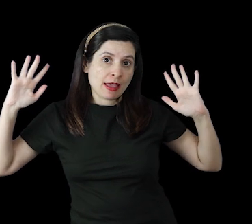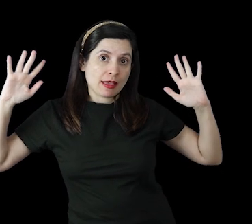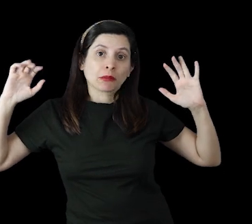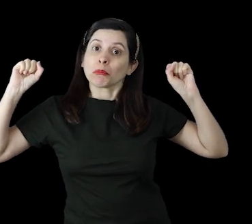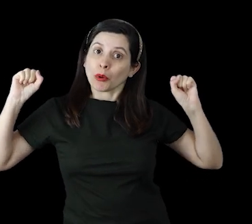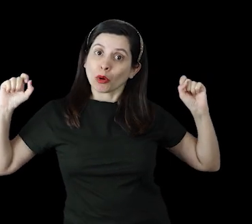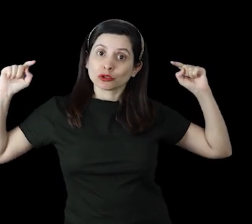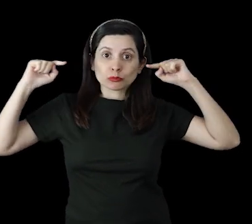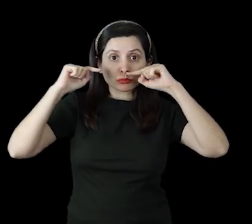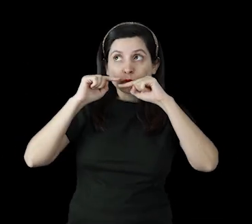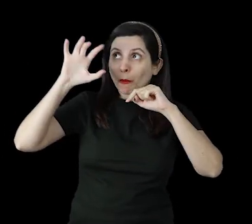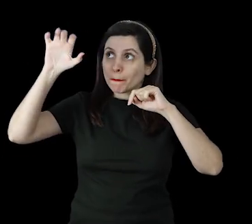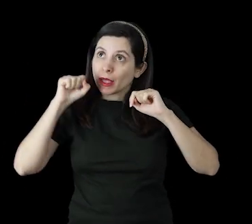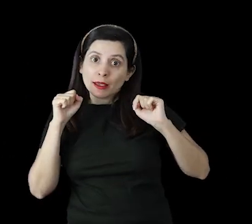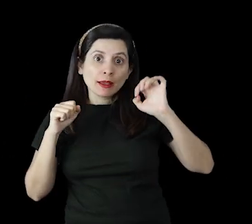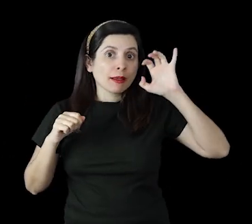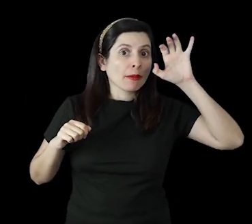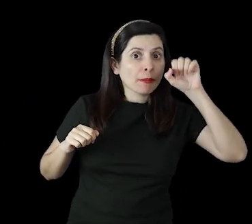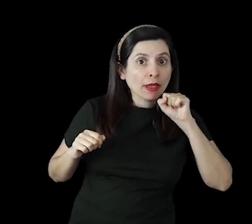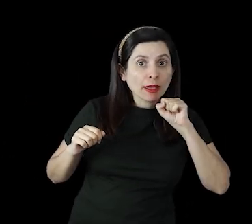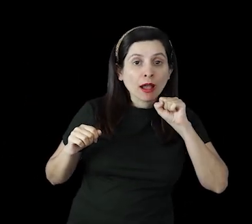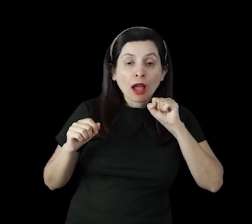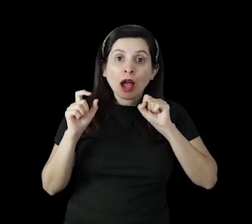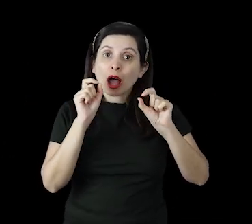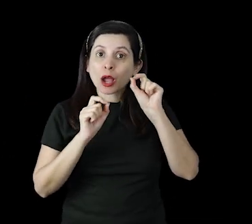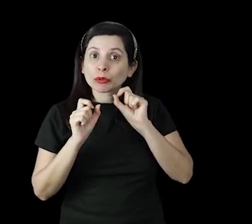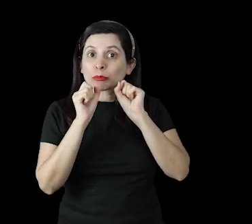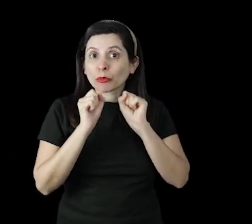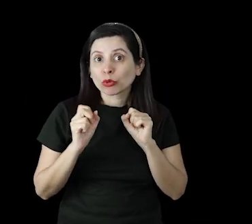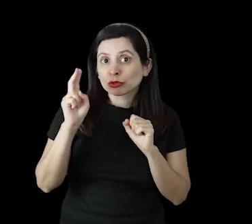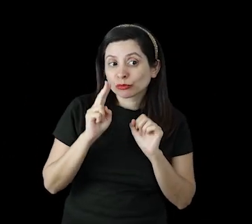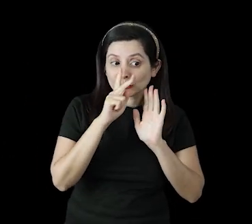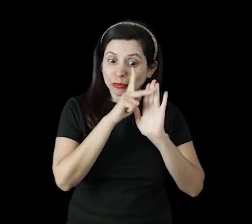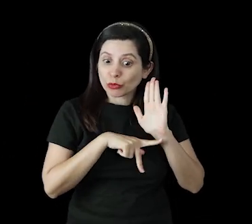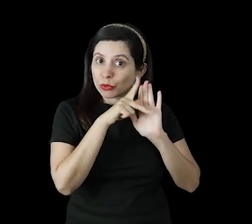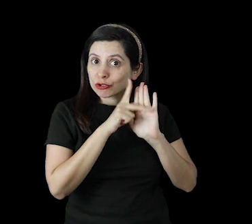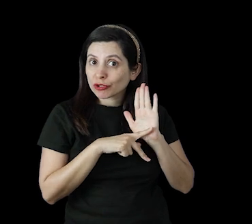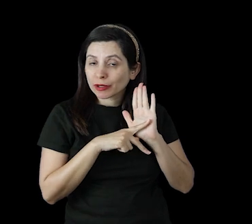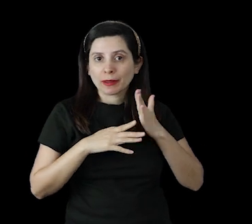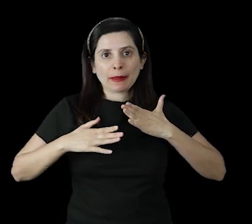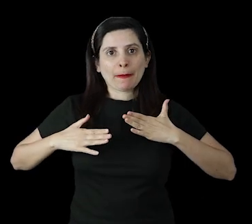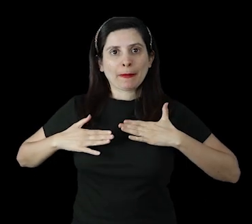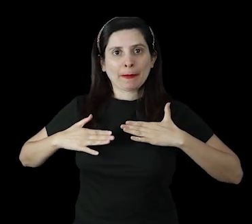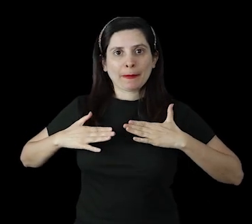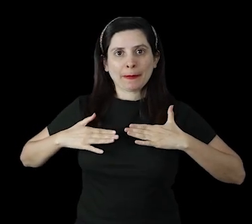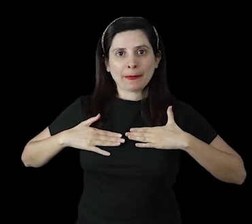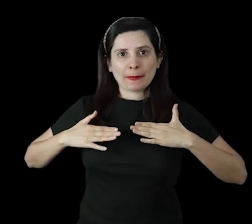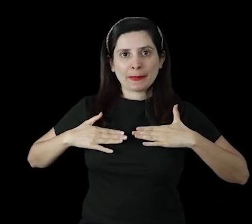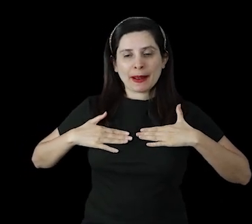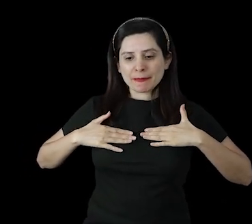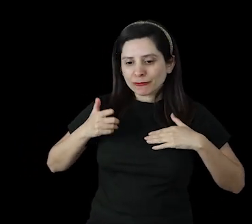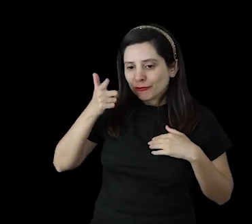pegar uma parte de um, pegar uma parte de outro, ver o que serve para aquele projeto. E para mim foi